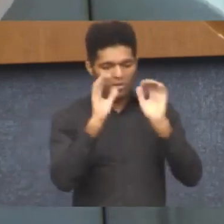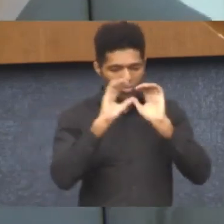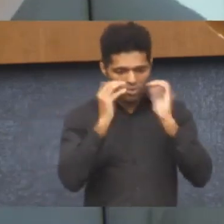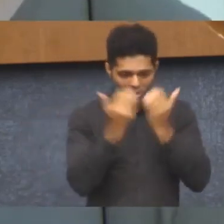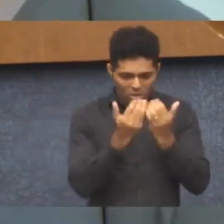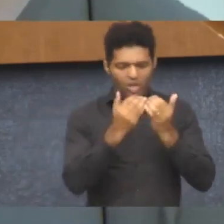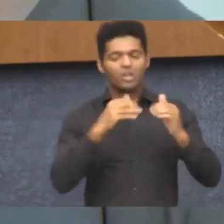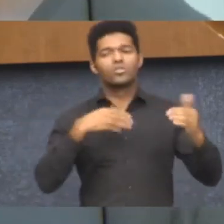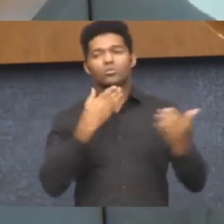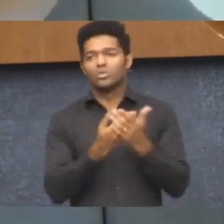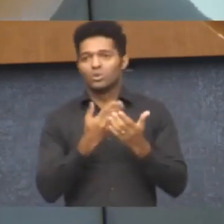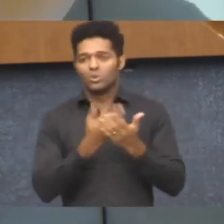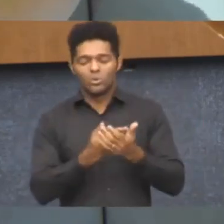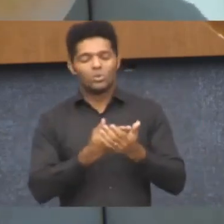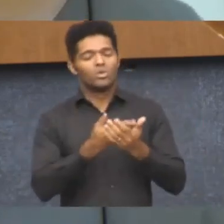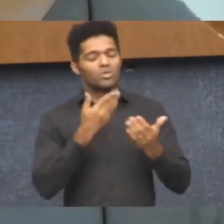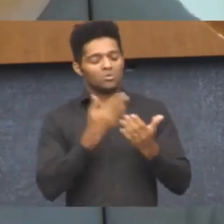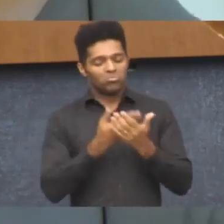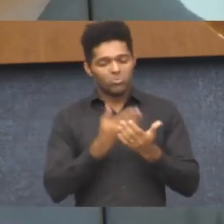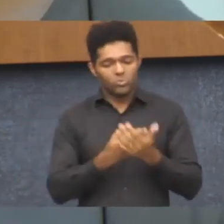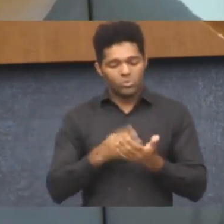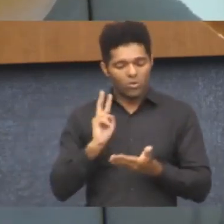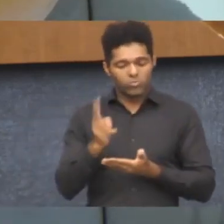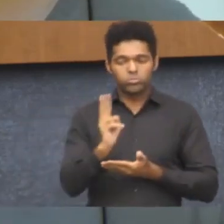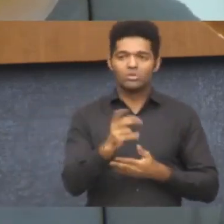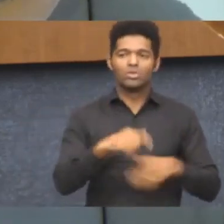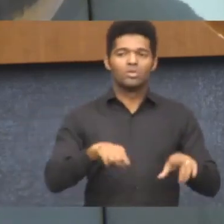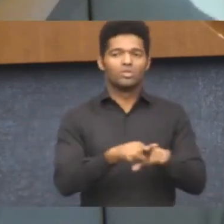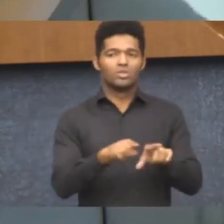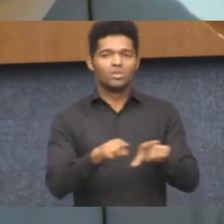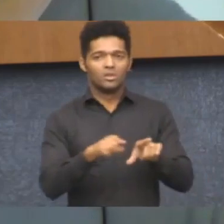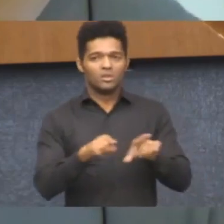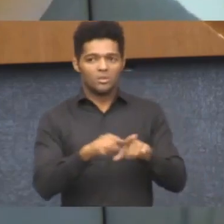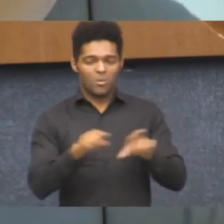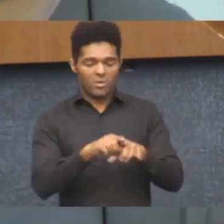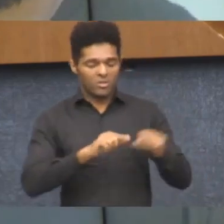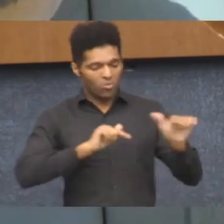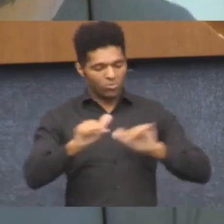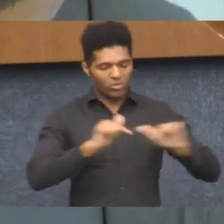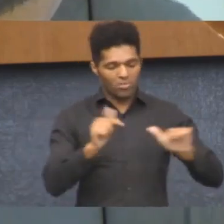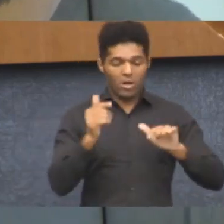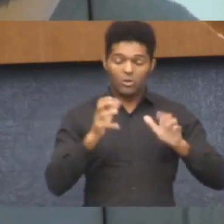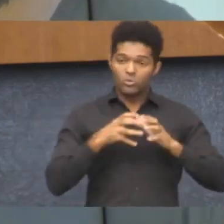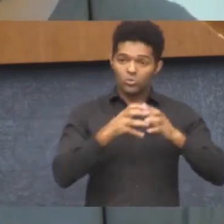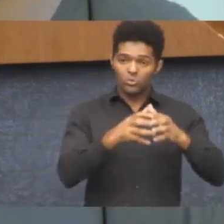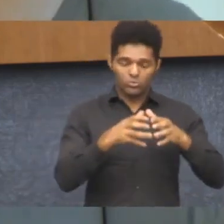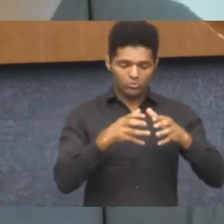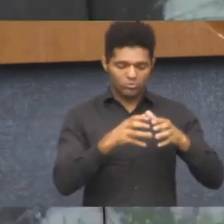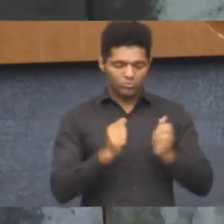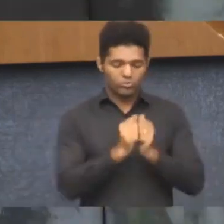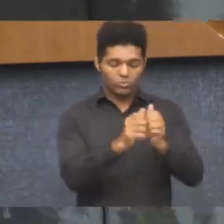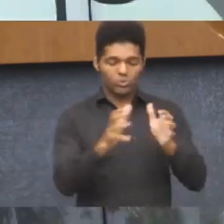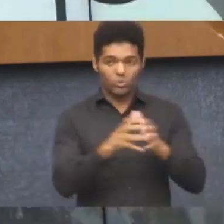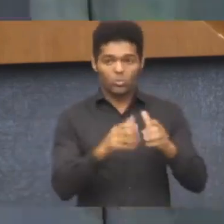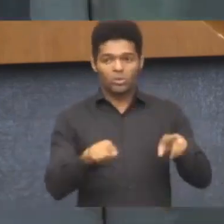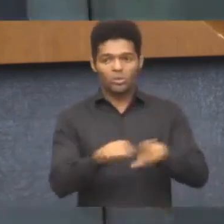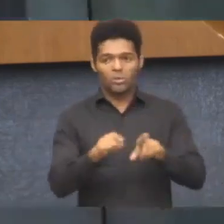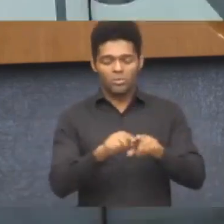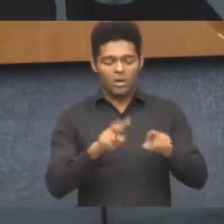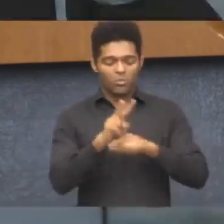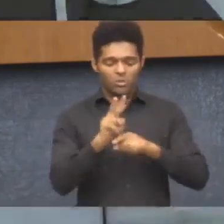estudou e que estuda de forma permanente para fazer um bom trabalho com a sua equipe, mas principalmente para cuidar com qualidade do povo da nossa